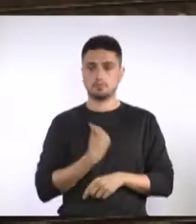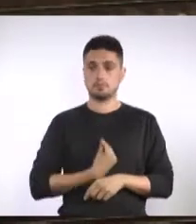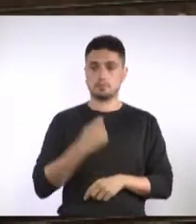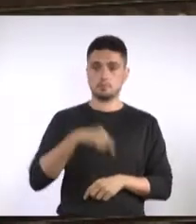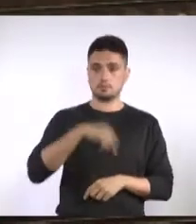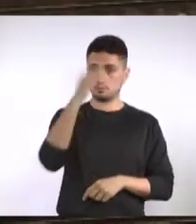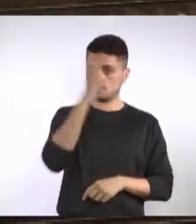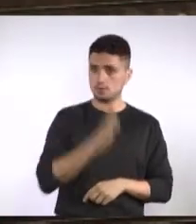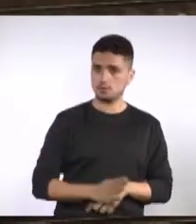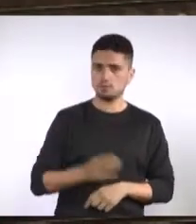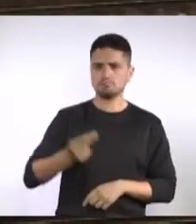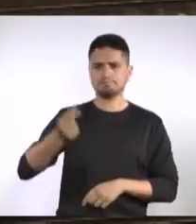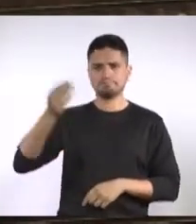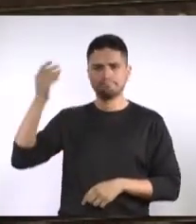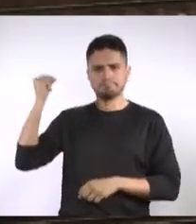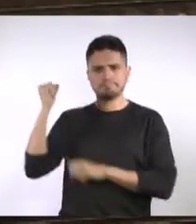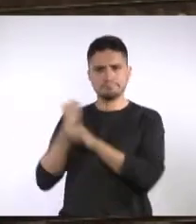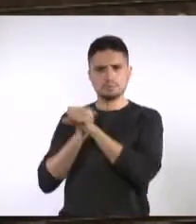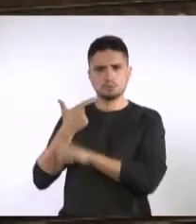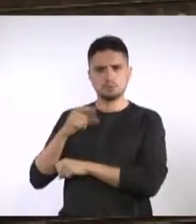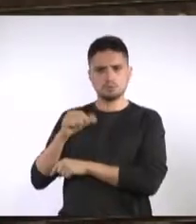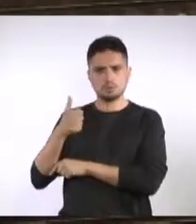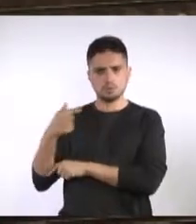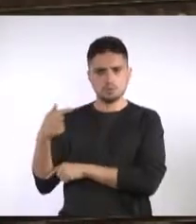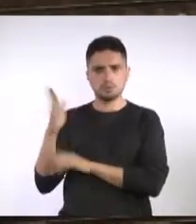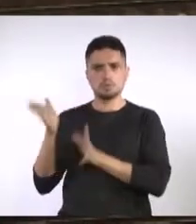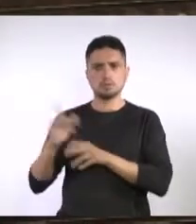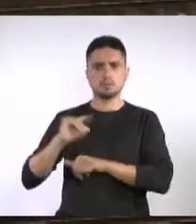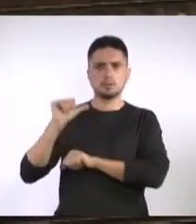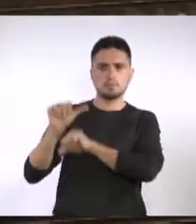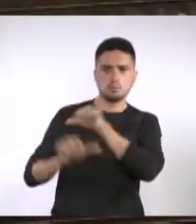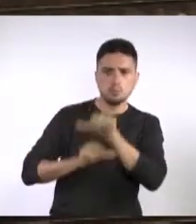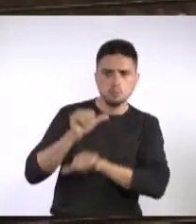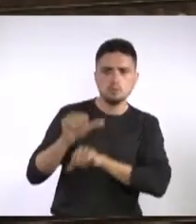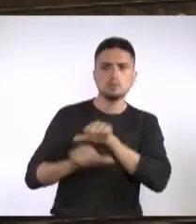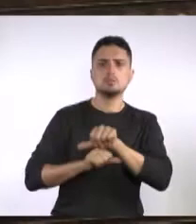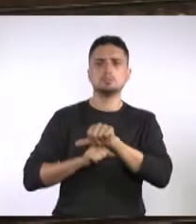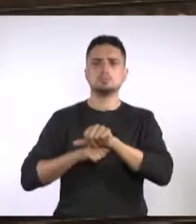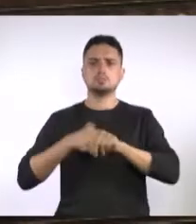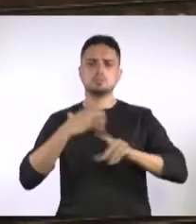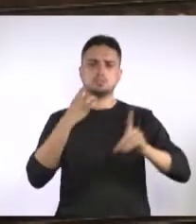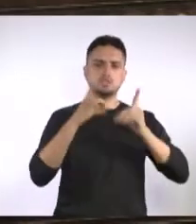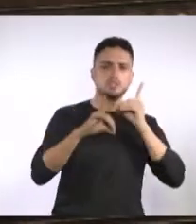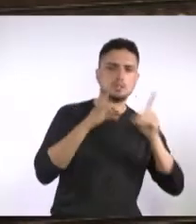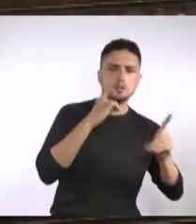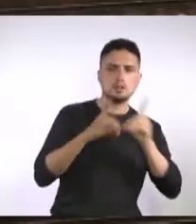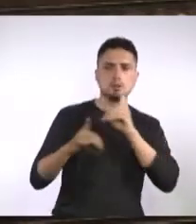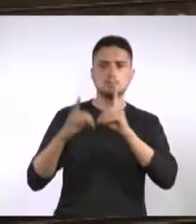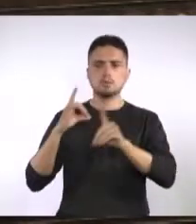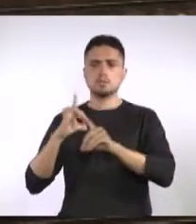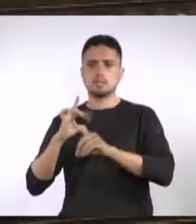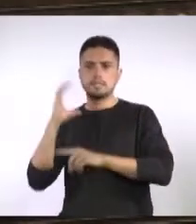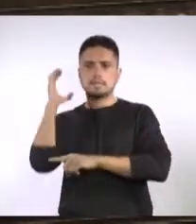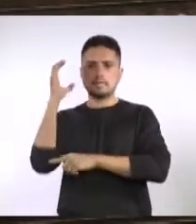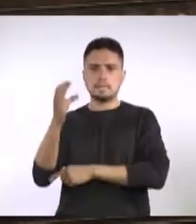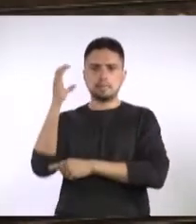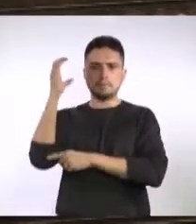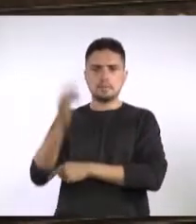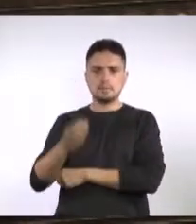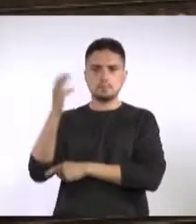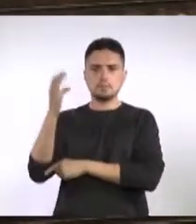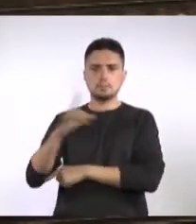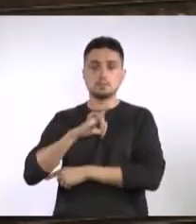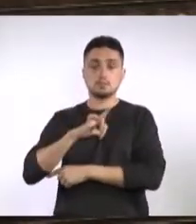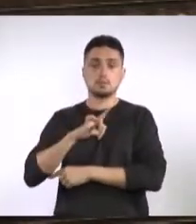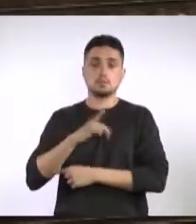Brasil, desde 2017, essas mudanças nas dinâmicas criminais que ainda estão sendo objeto de